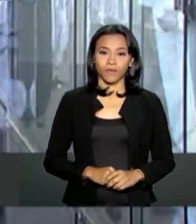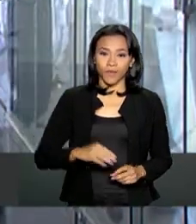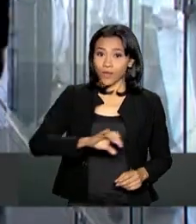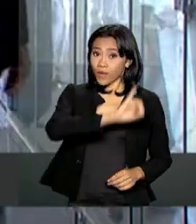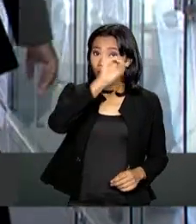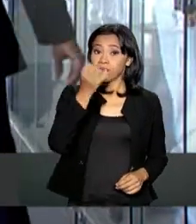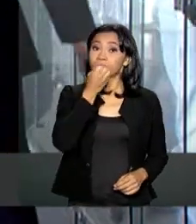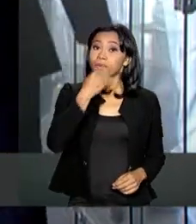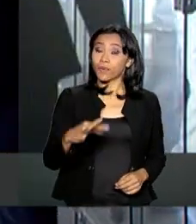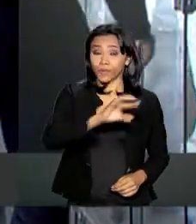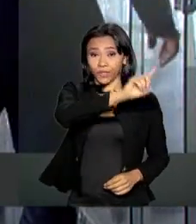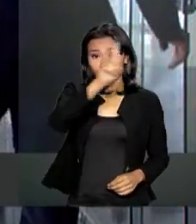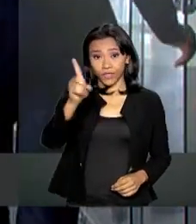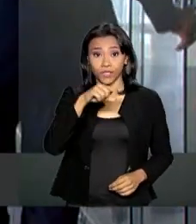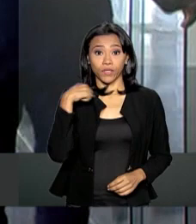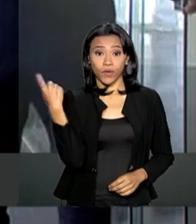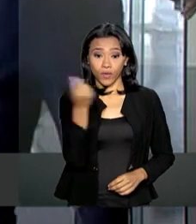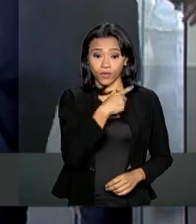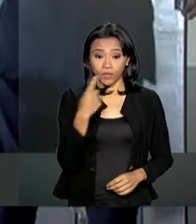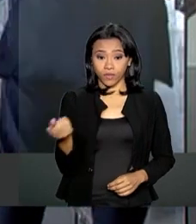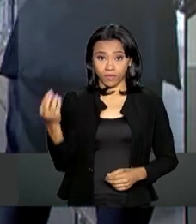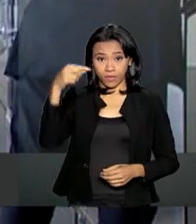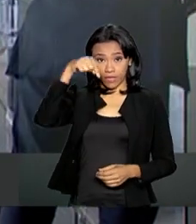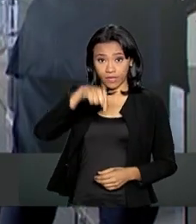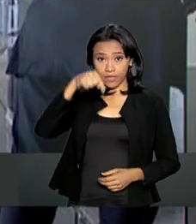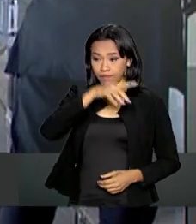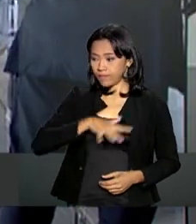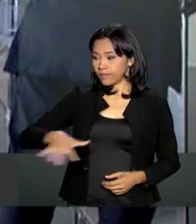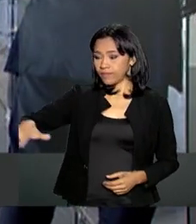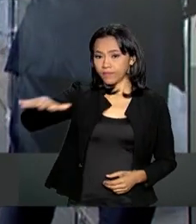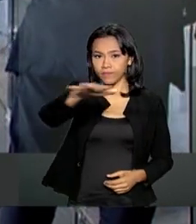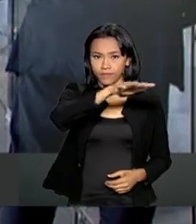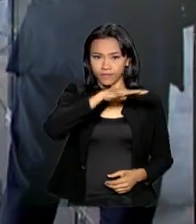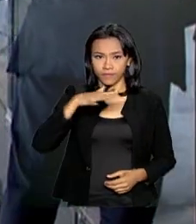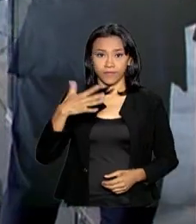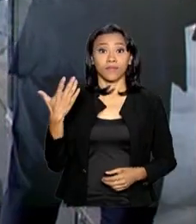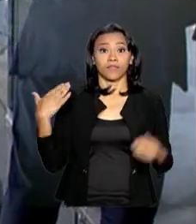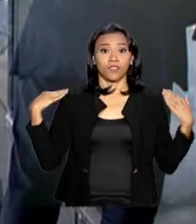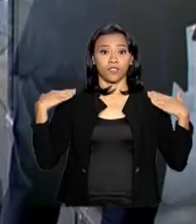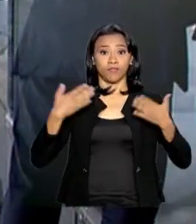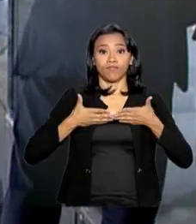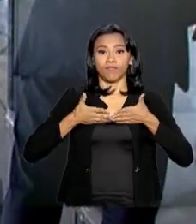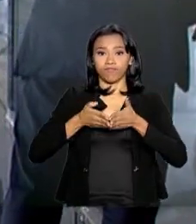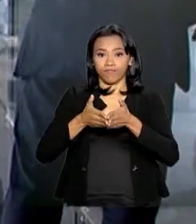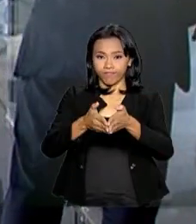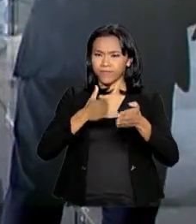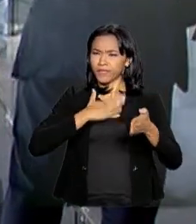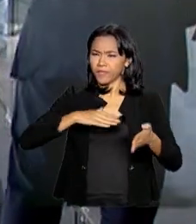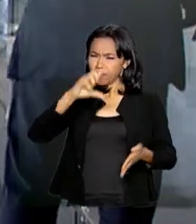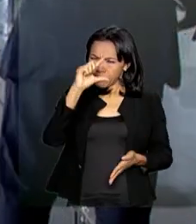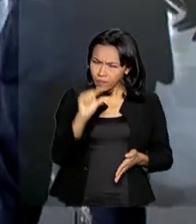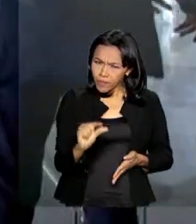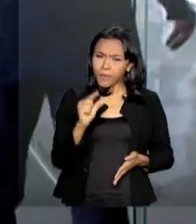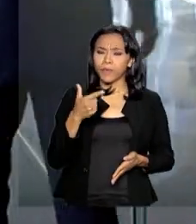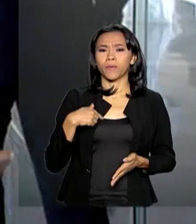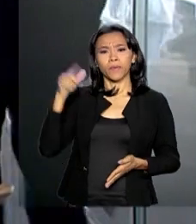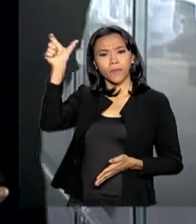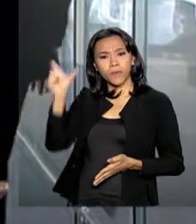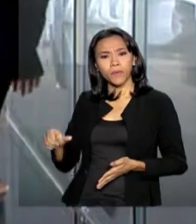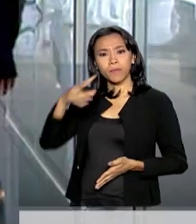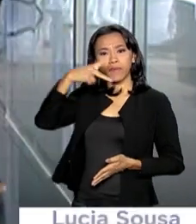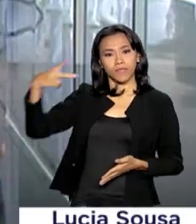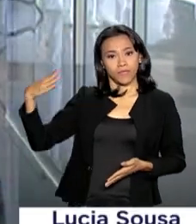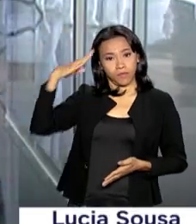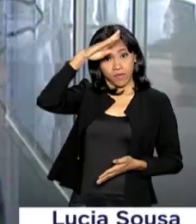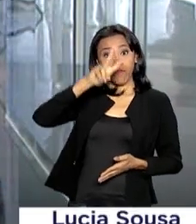Olá, bom dia. Nós estamos no Clube Naval de Brasília, onde daqui a pouquinho o presidente Jair Bolsonaro vai participar da cerimônia de transmissão